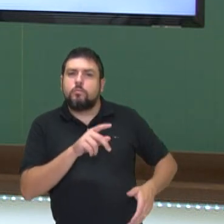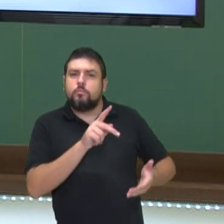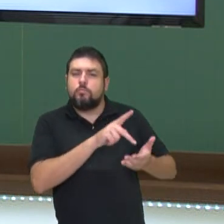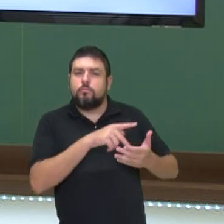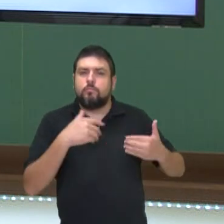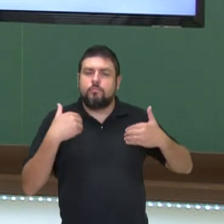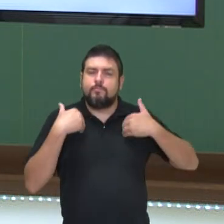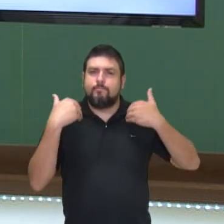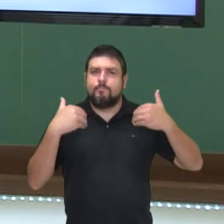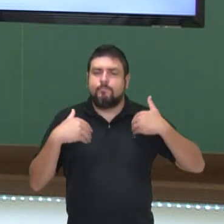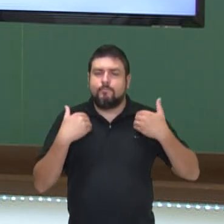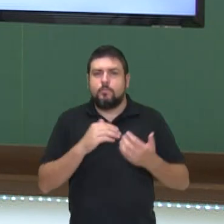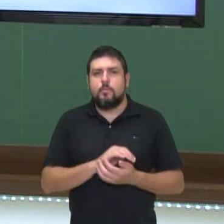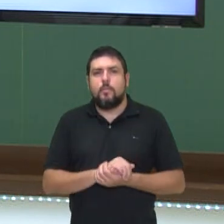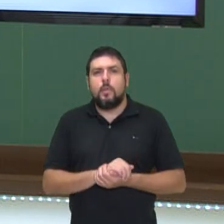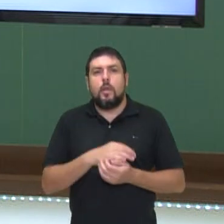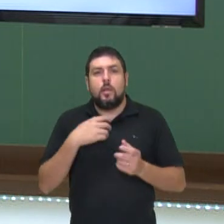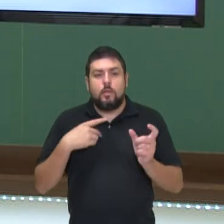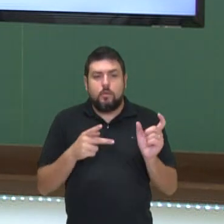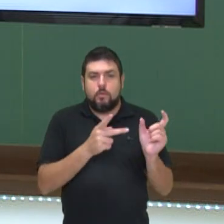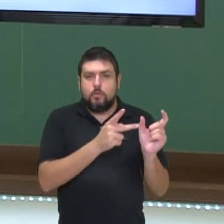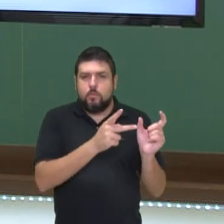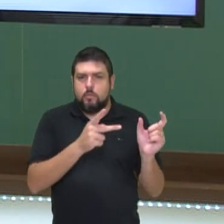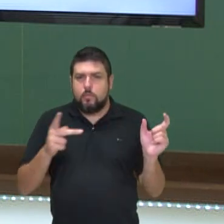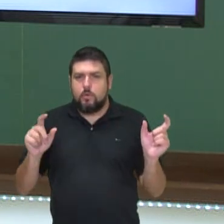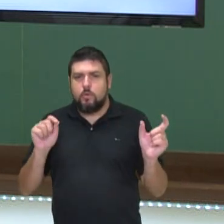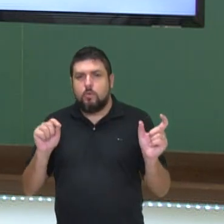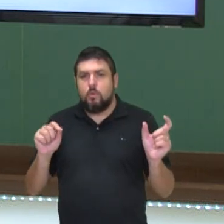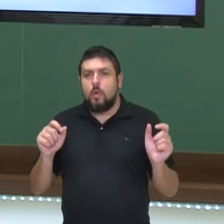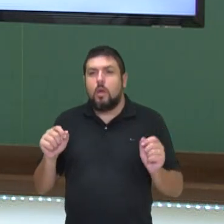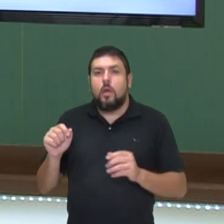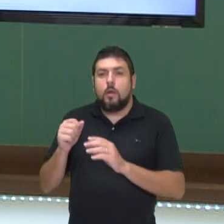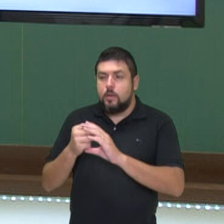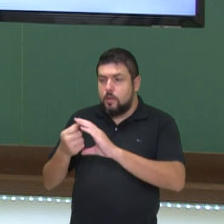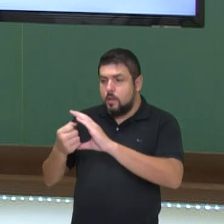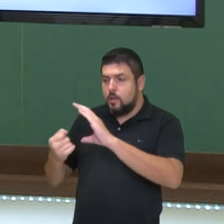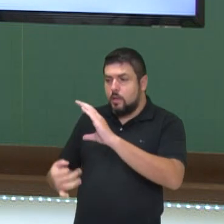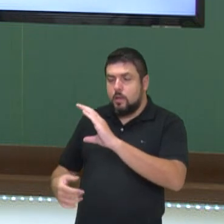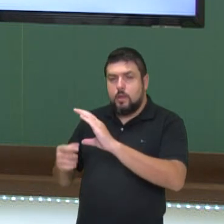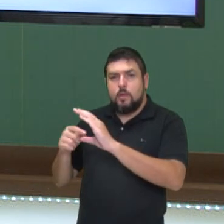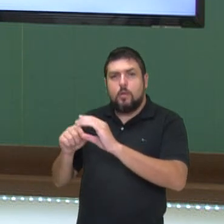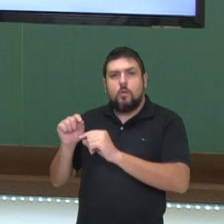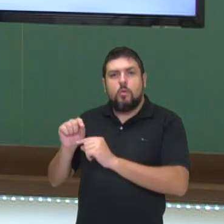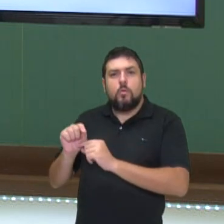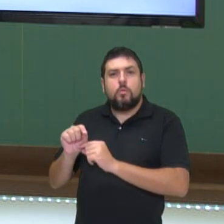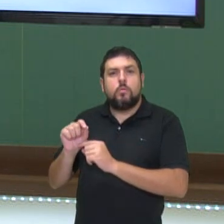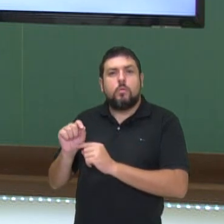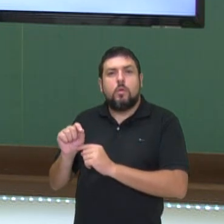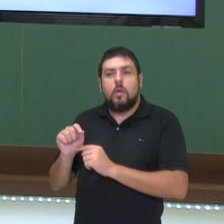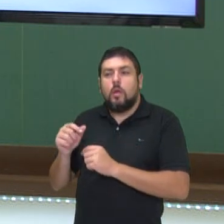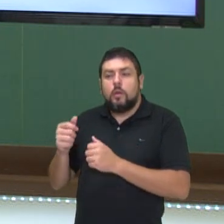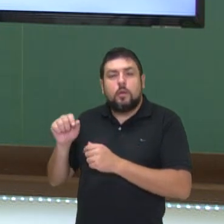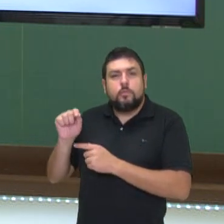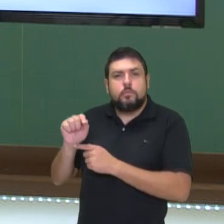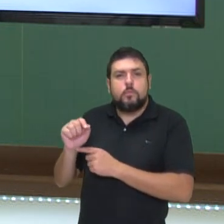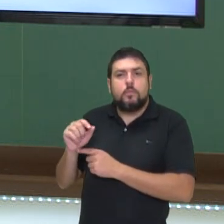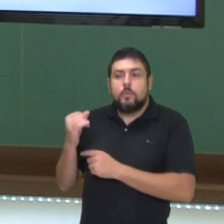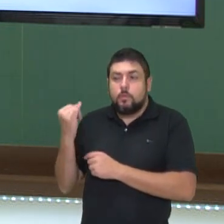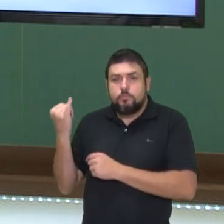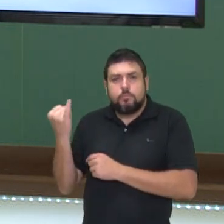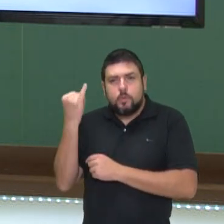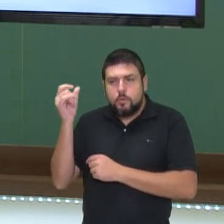Temos esse predicativo como palavra mais importante, como o que é a verdadeira alegria, a explicação, o conceito